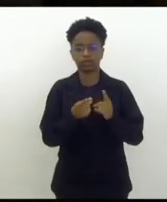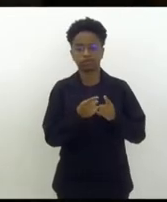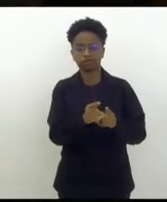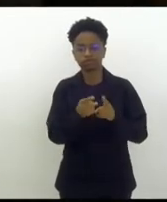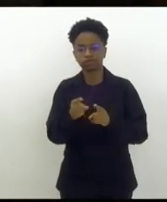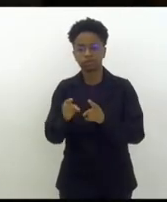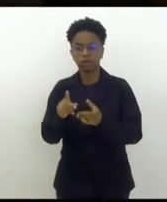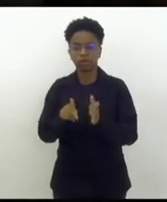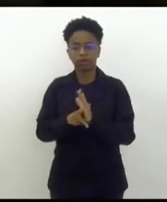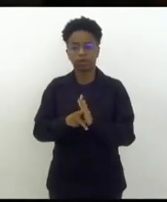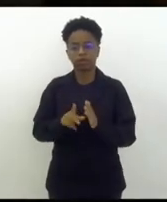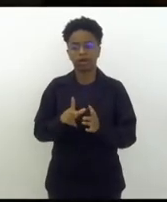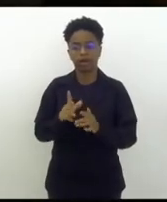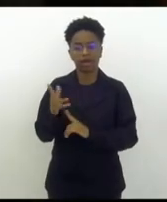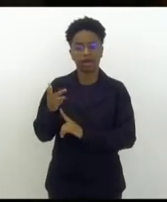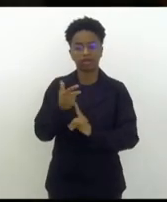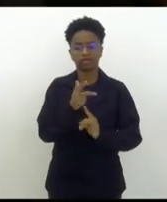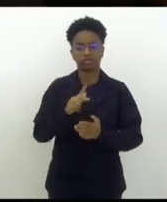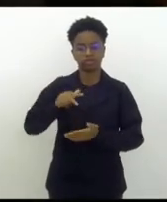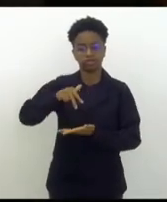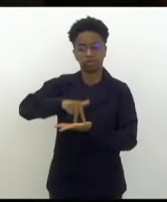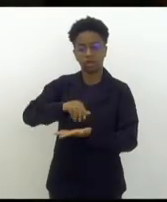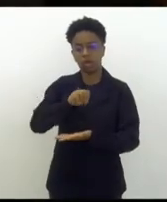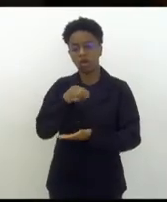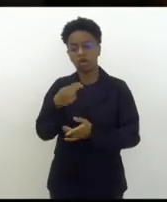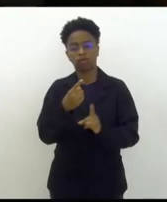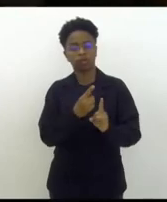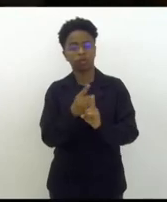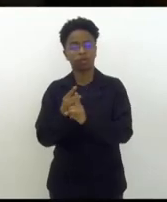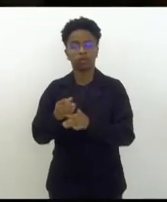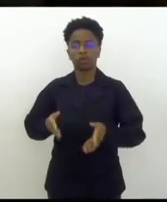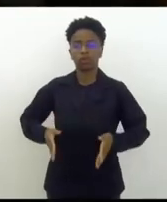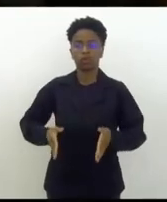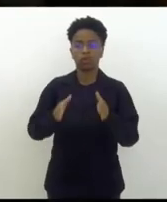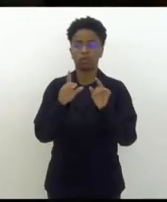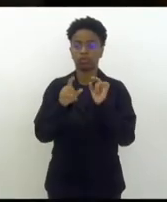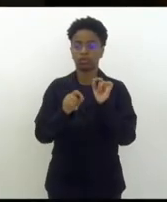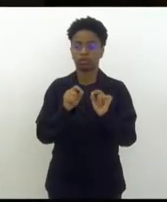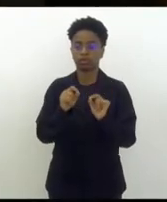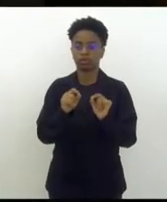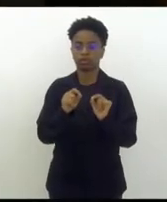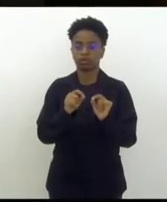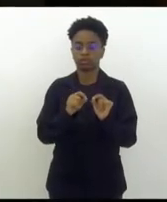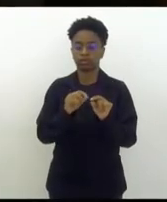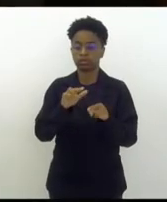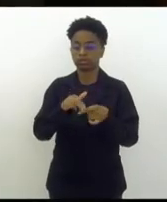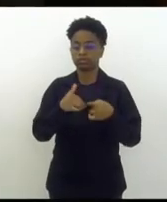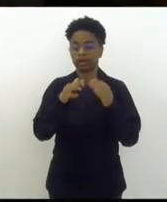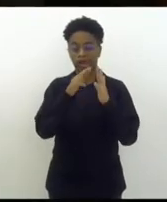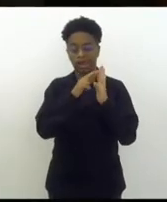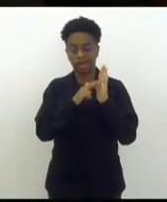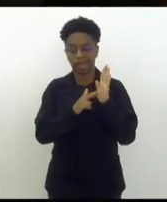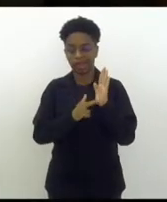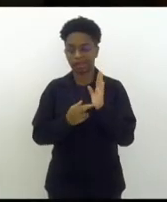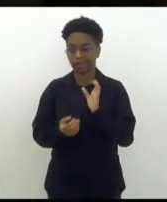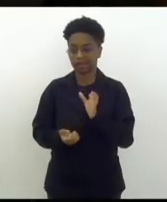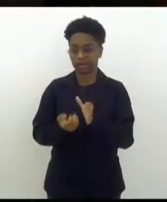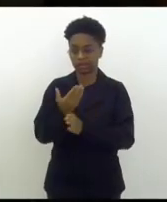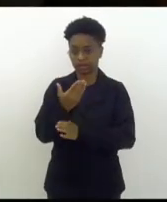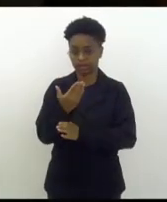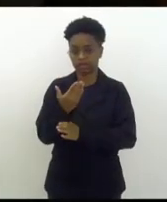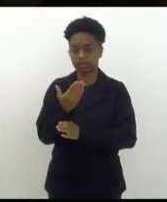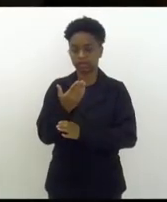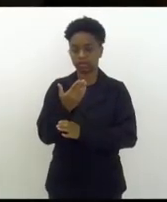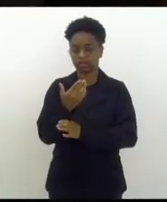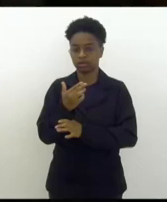e dos artistas que subiram a tribunam daqueles que a gente encontrou nos corredores que é pela regulamentação da